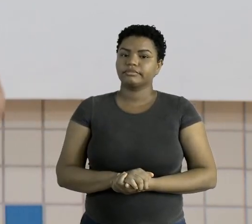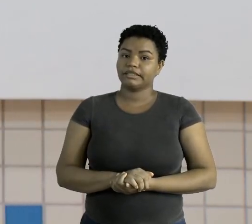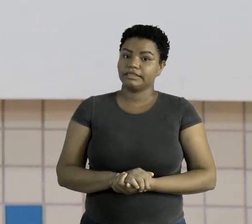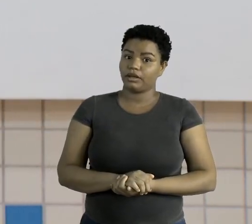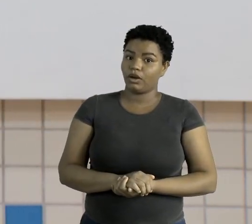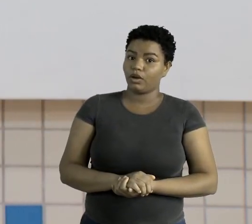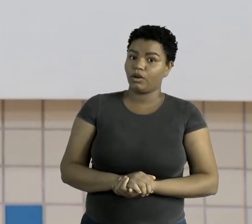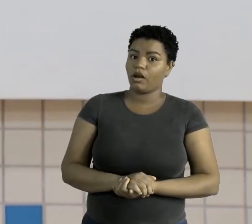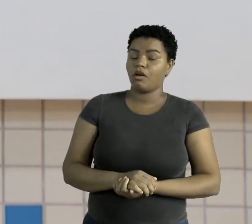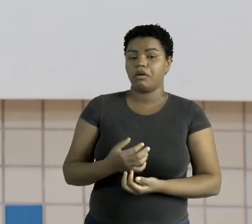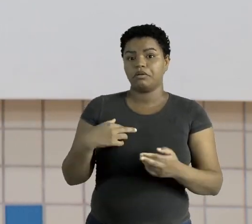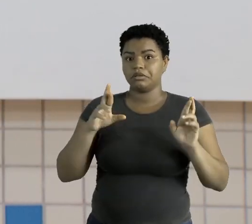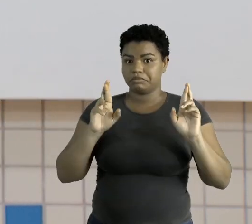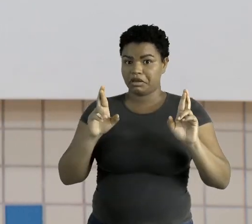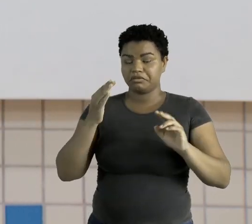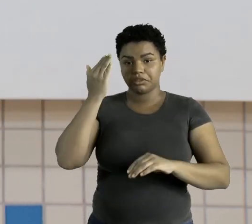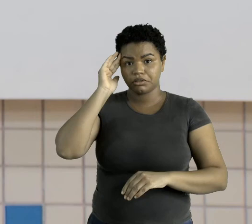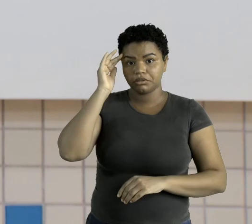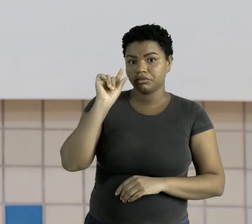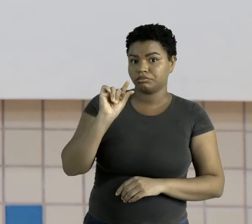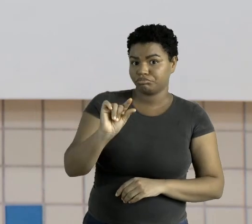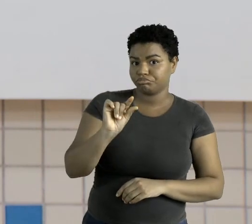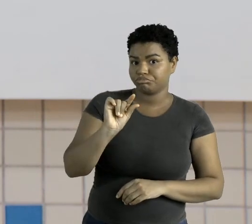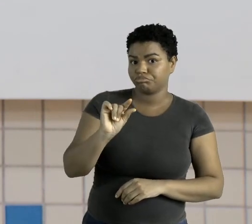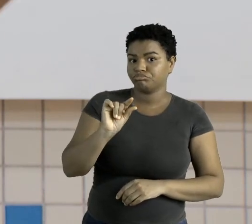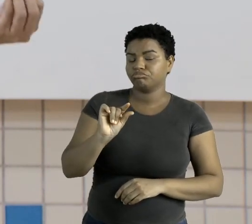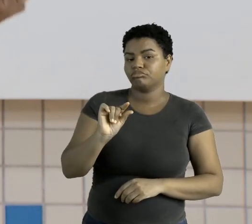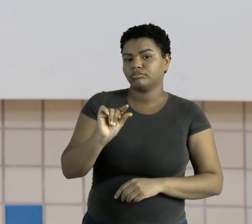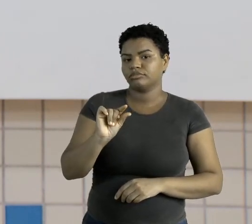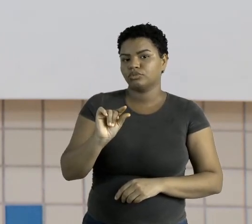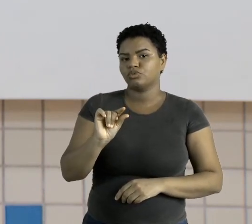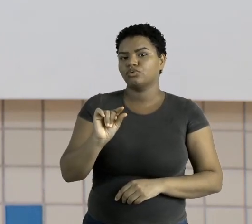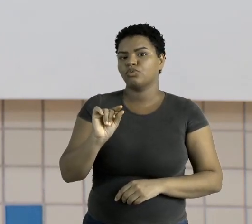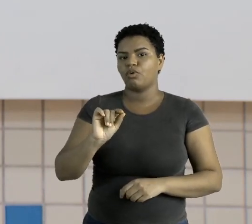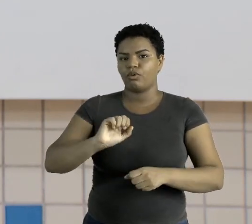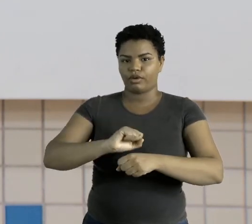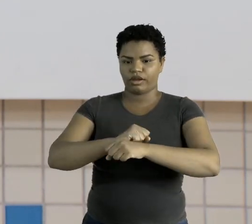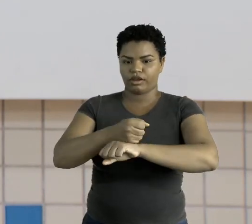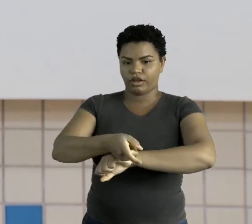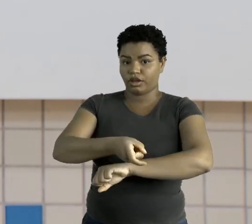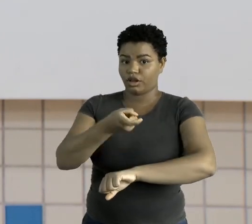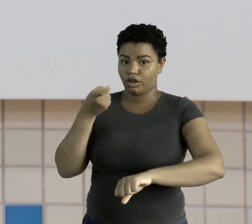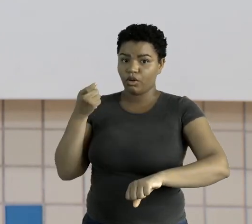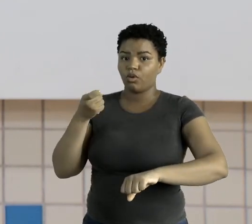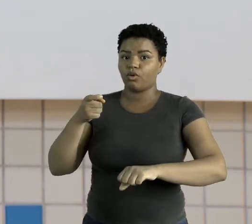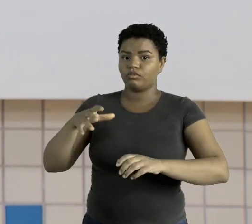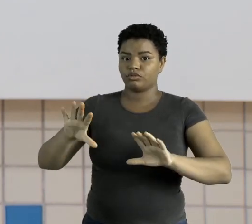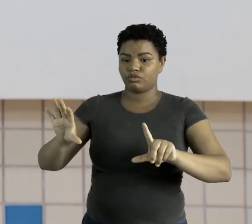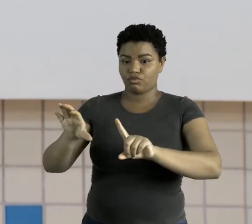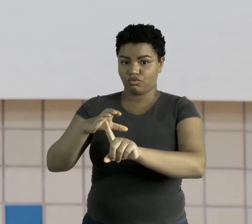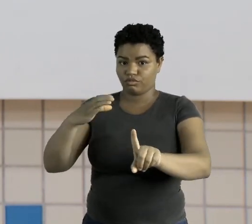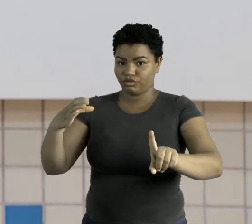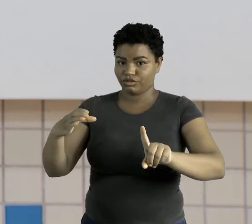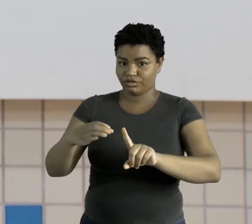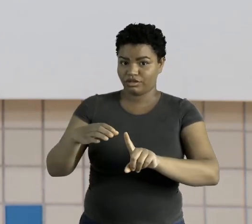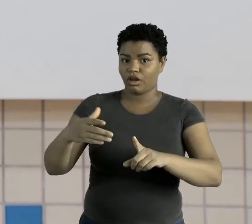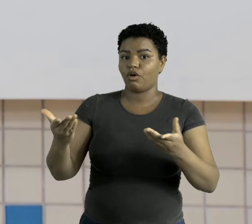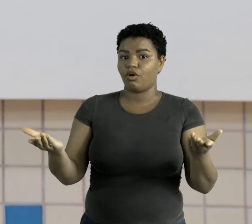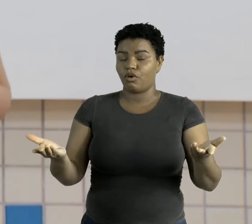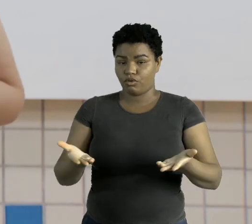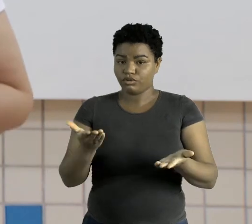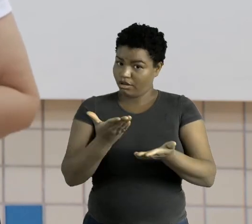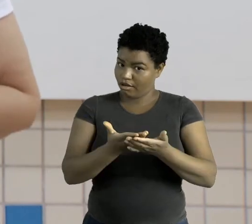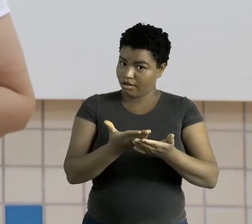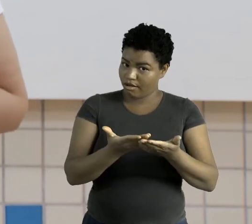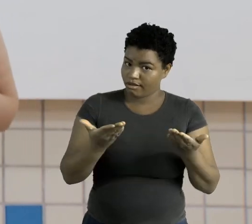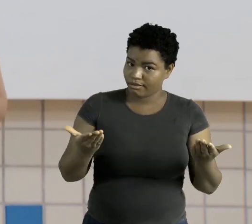tenham entendido um pouquinho do que é os quilombos e os quilombolas. Essa foi a nossa aula de hoje. Eu espero que